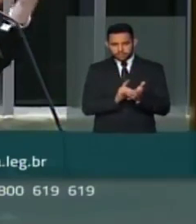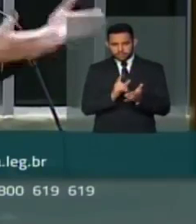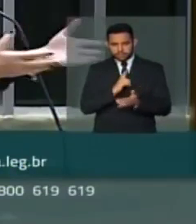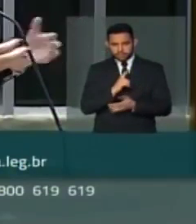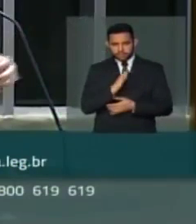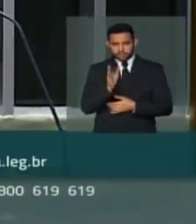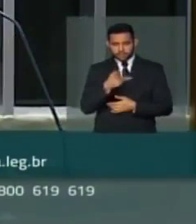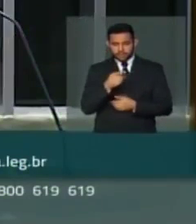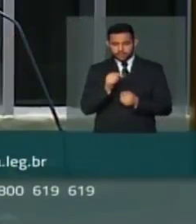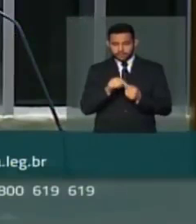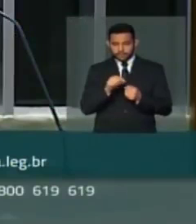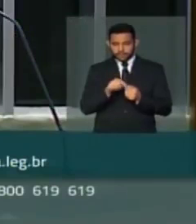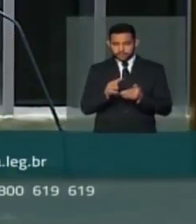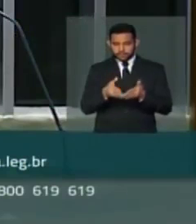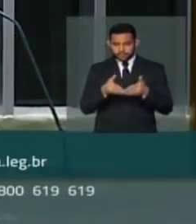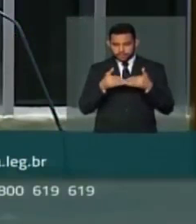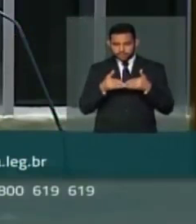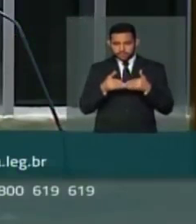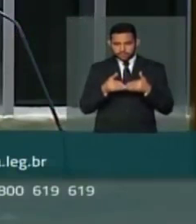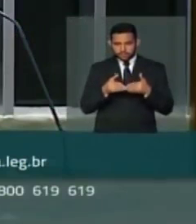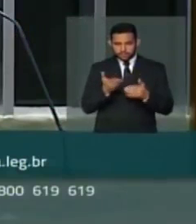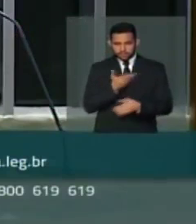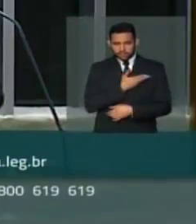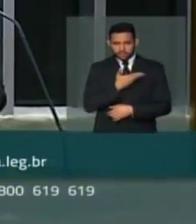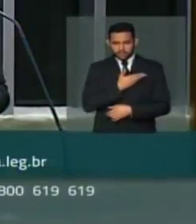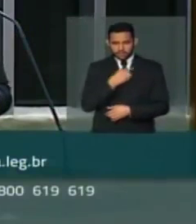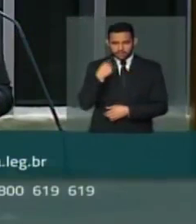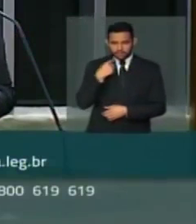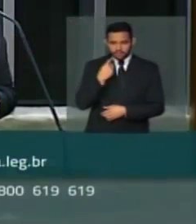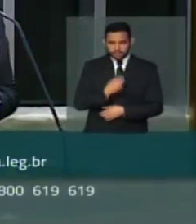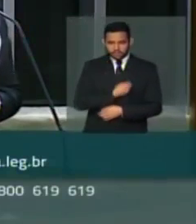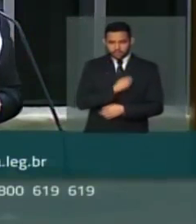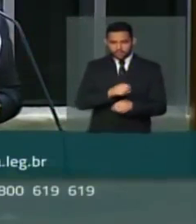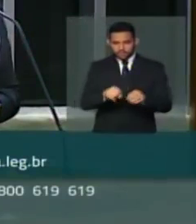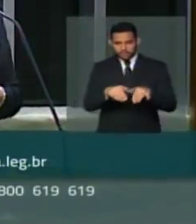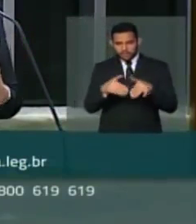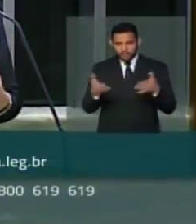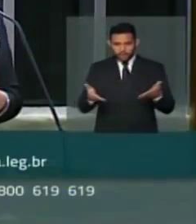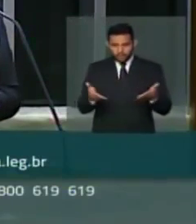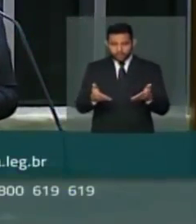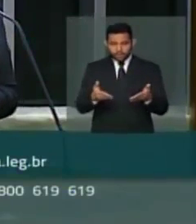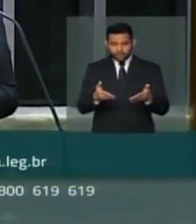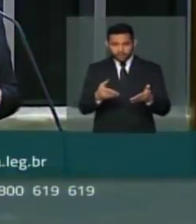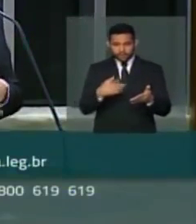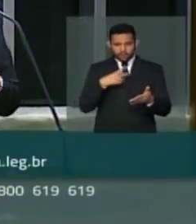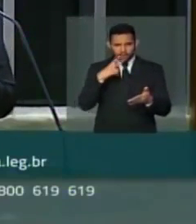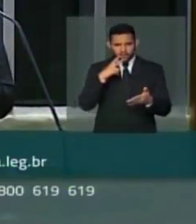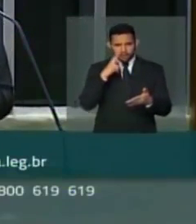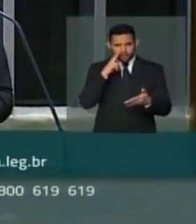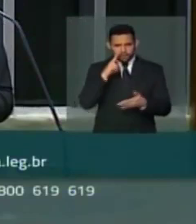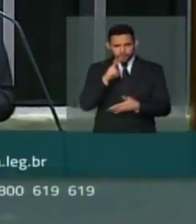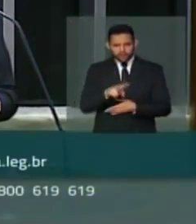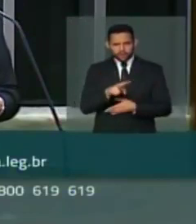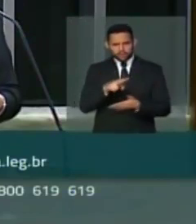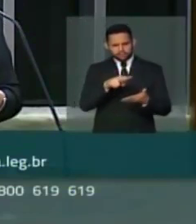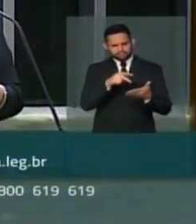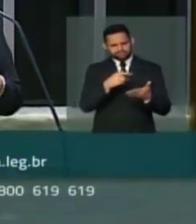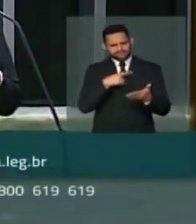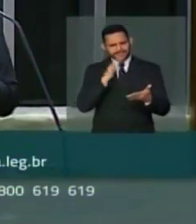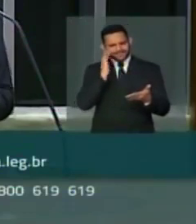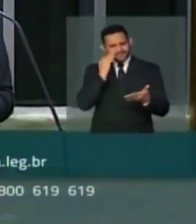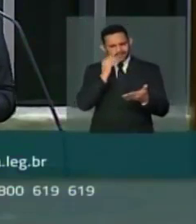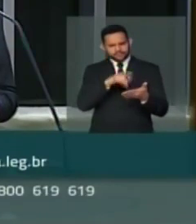tenho, e já faço aqui o apelo aos colegas parlamentares que estão aqui no plenário, que olhem com outros olhos, que